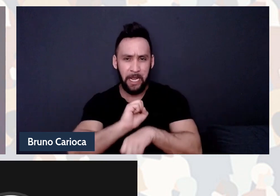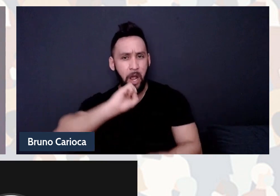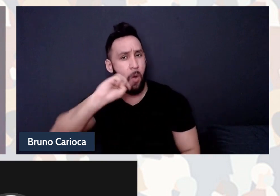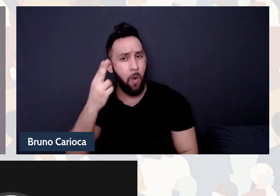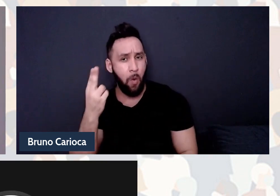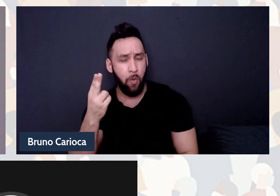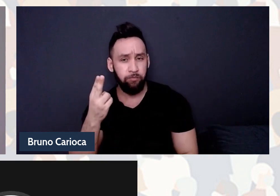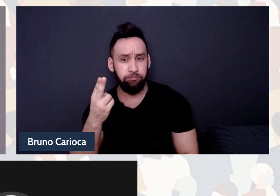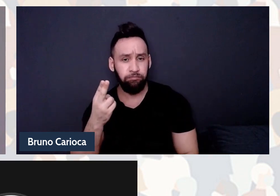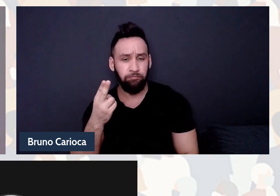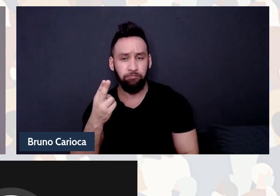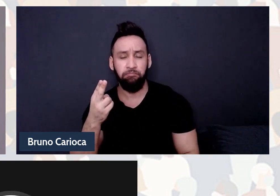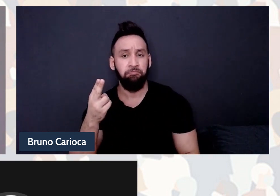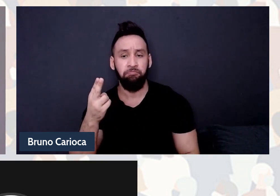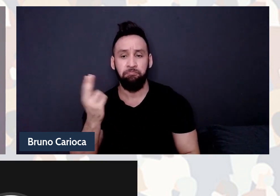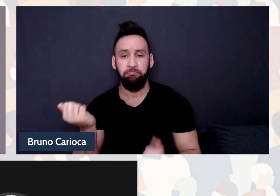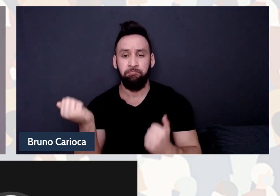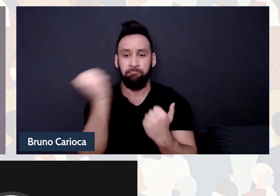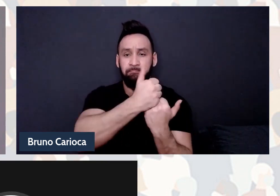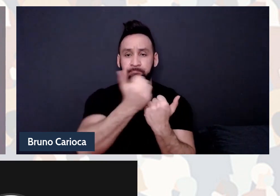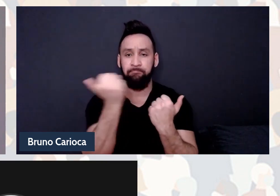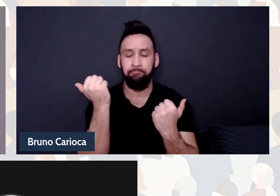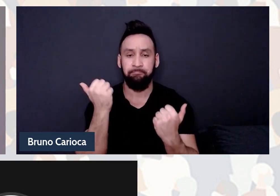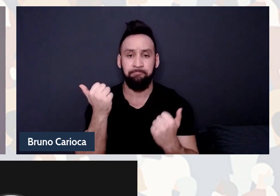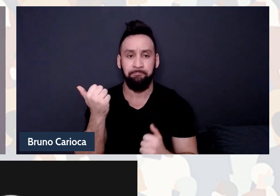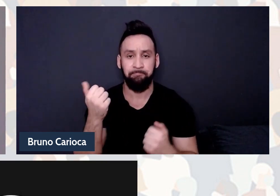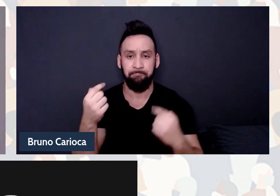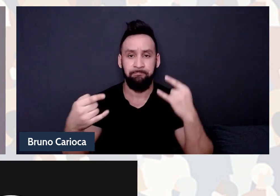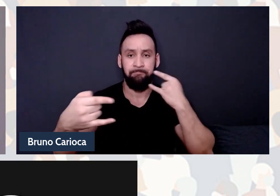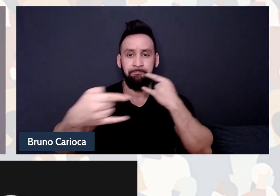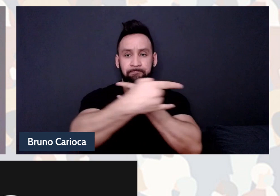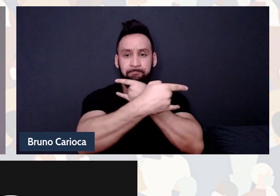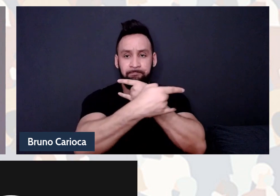para a professora Paula e eu voltaria depois.